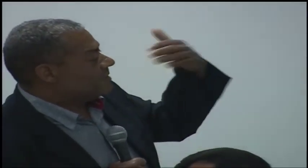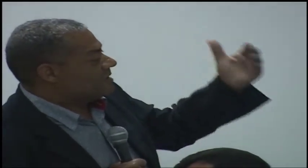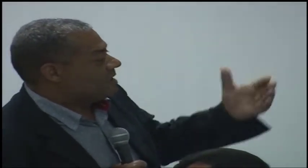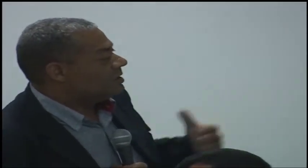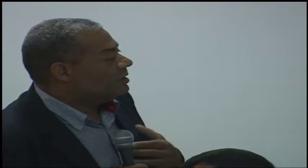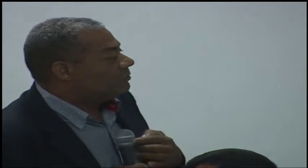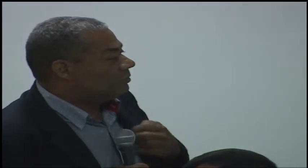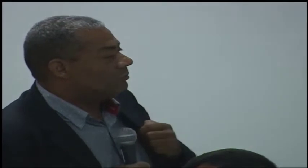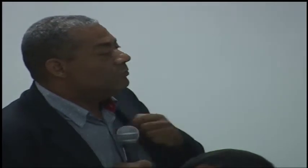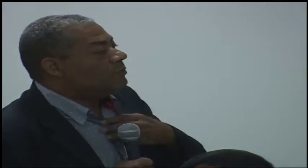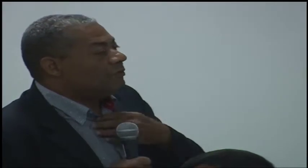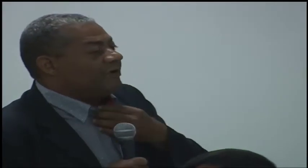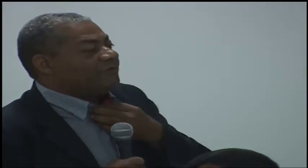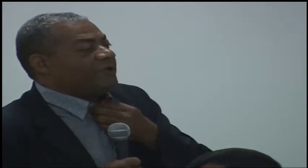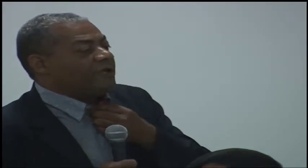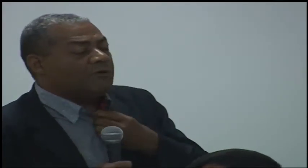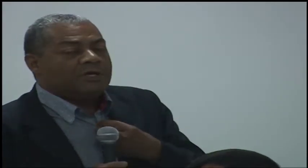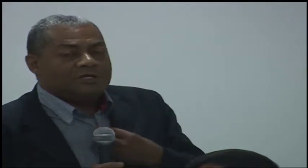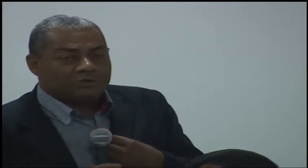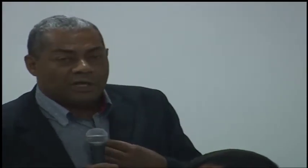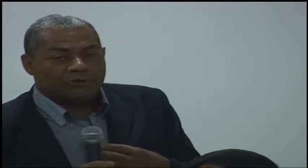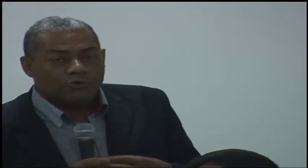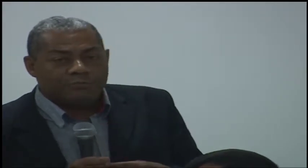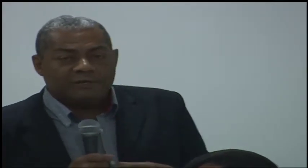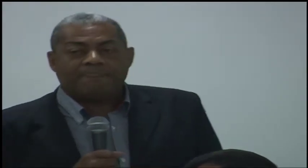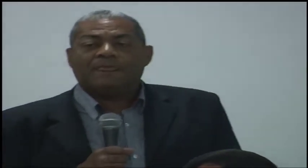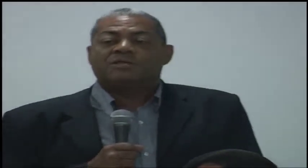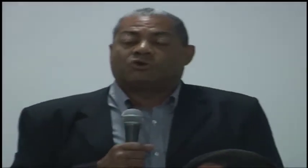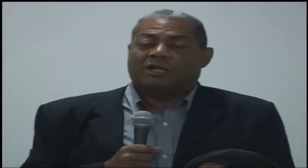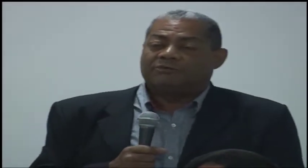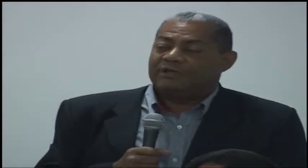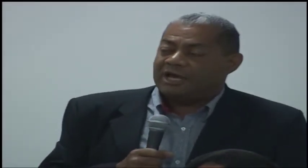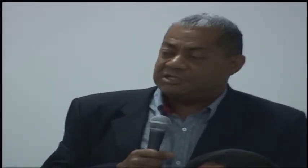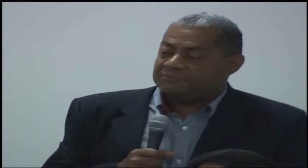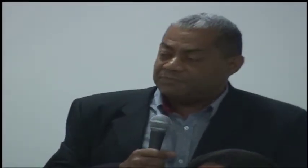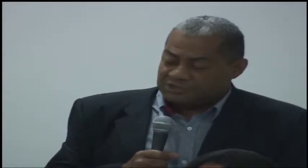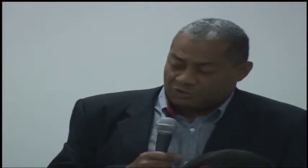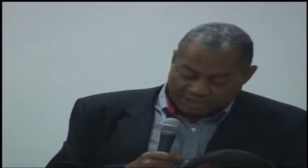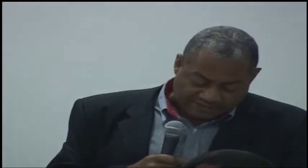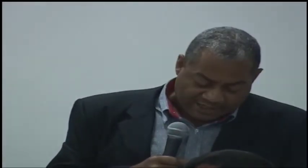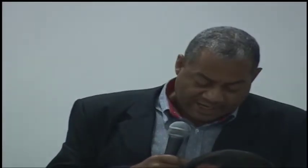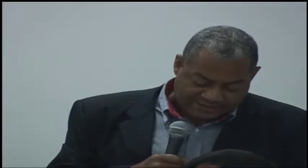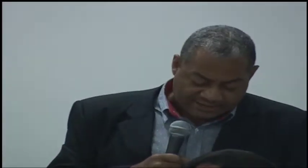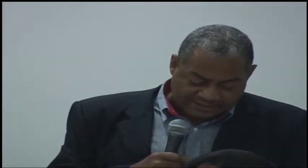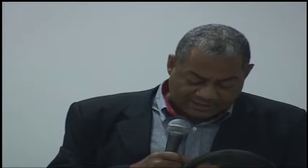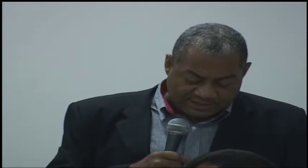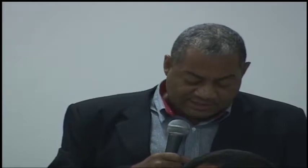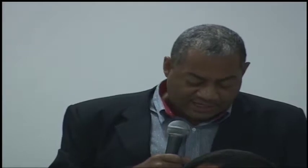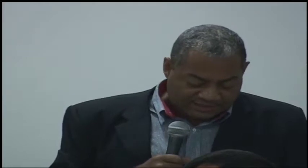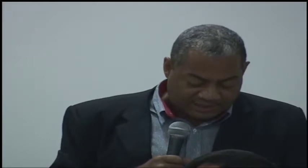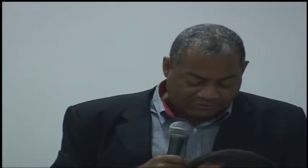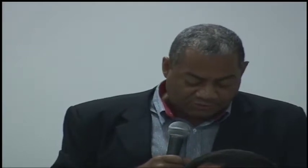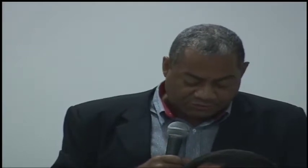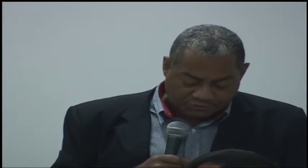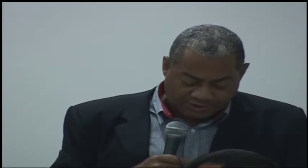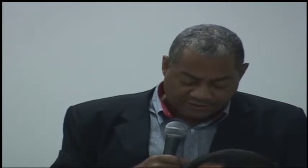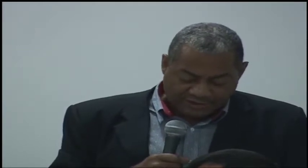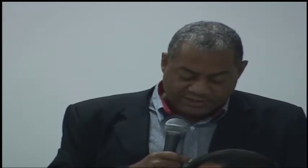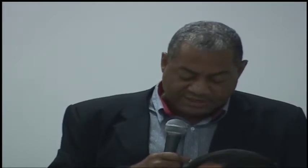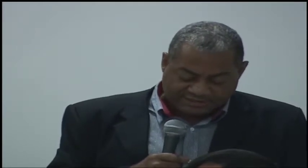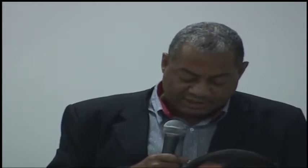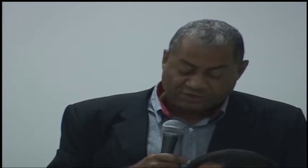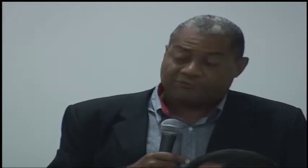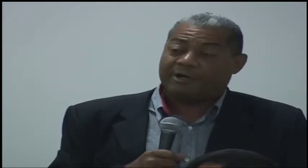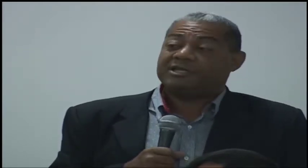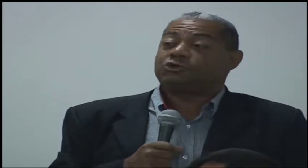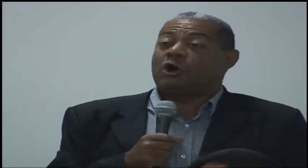estado, em parceria com o governo federal, escola do Rubi, escola do Vilagem, escola dos Acácias, está sendo construída,